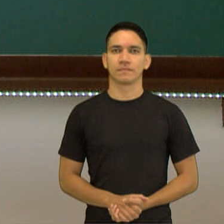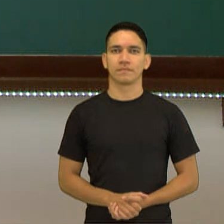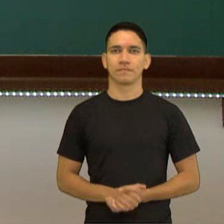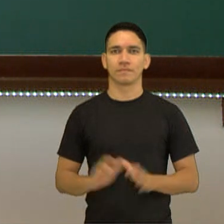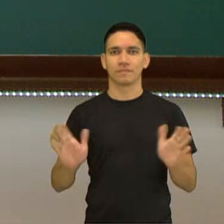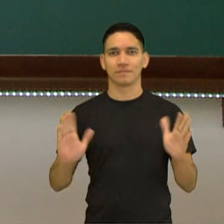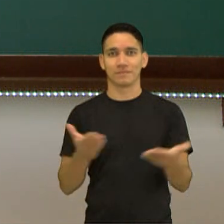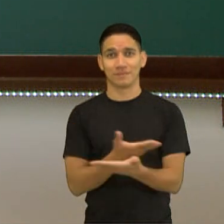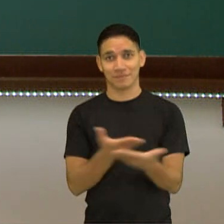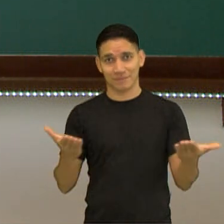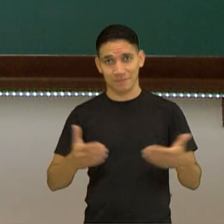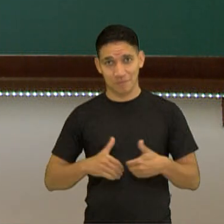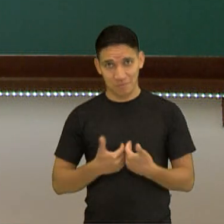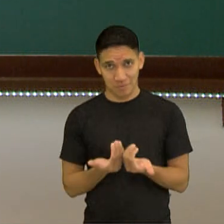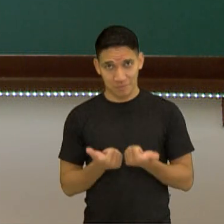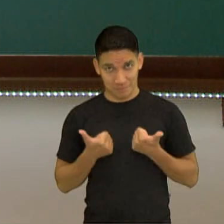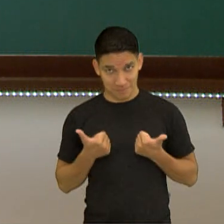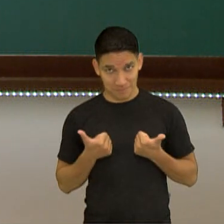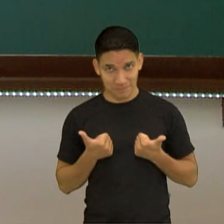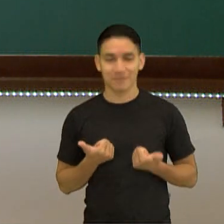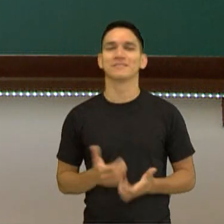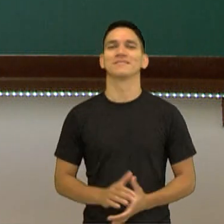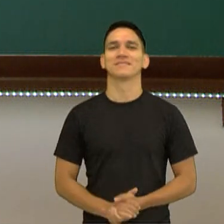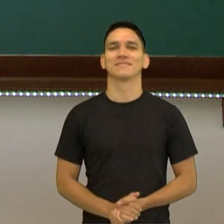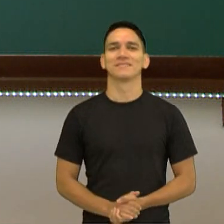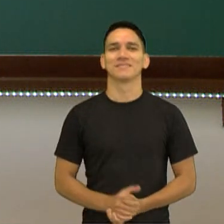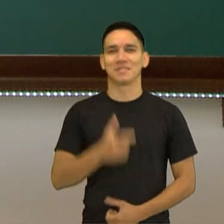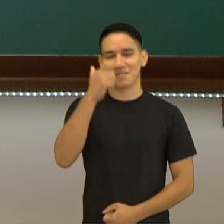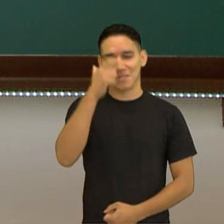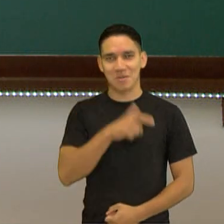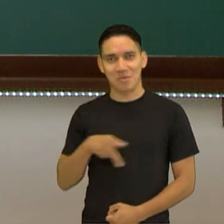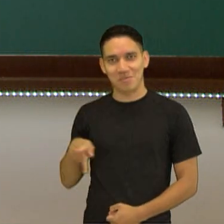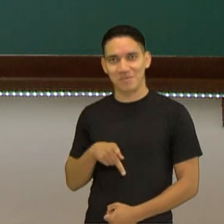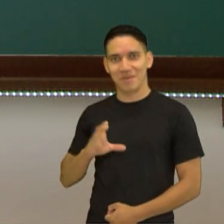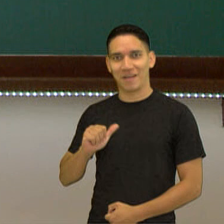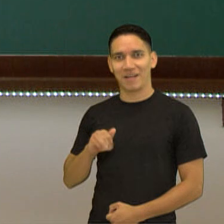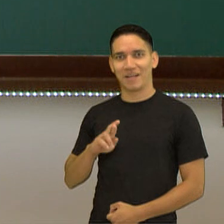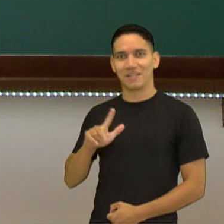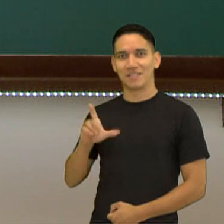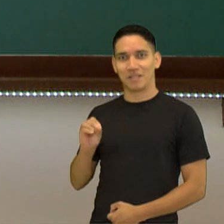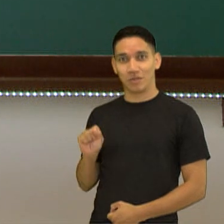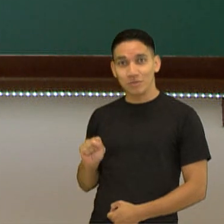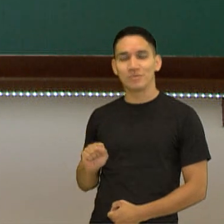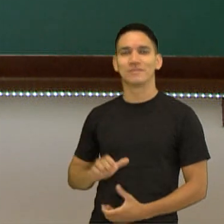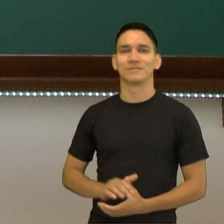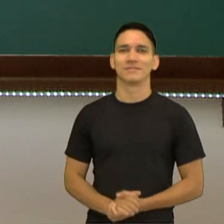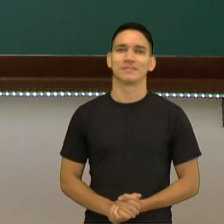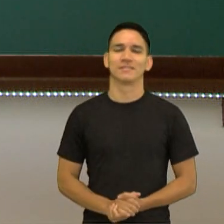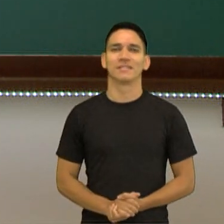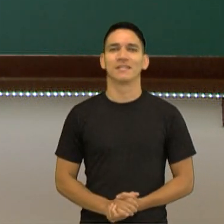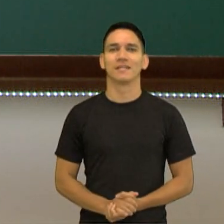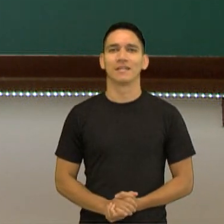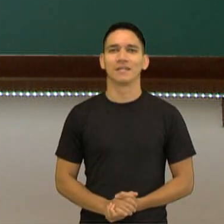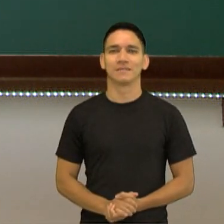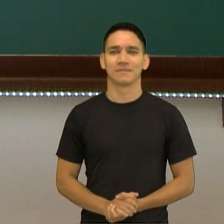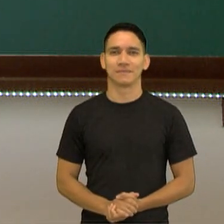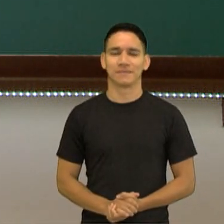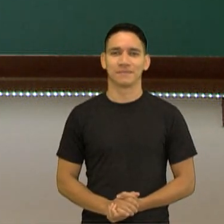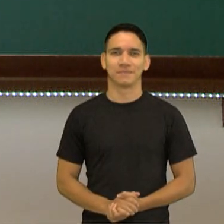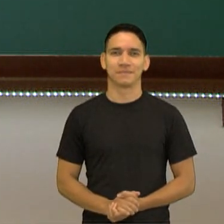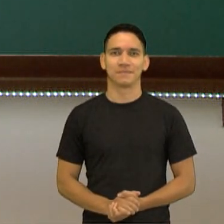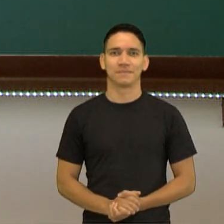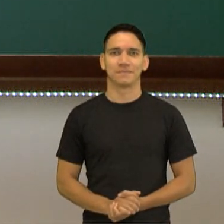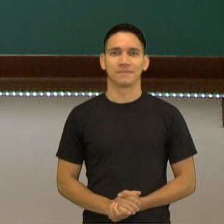Hi students, how are you? Tudo bem com vocês? I am Teacher Carlos, sou o professor Carlos, and let's start our